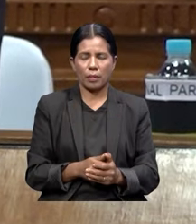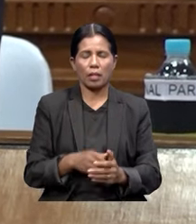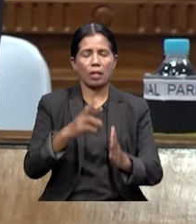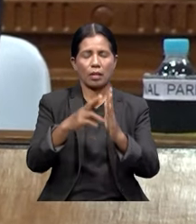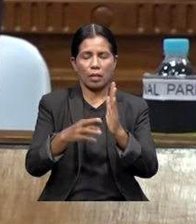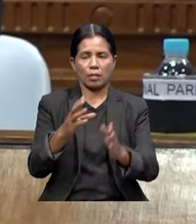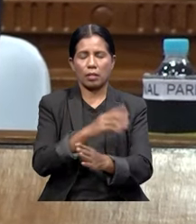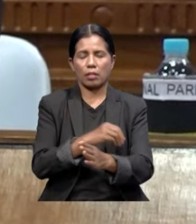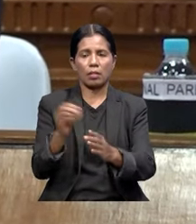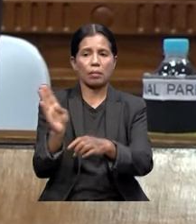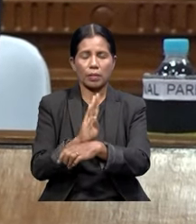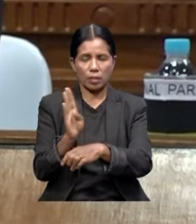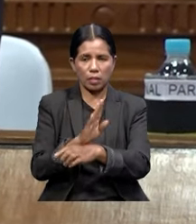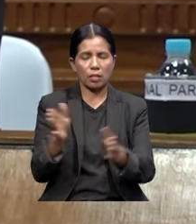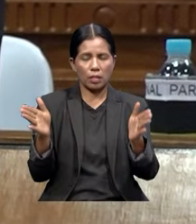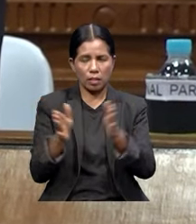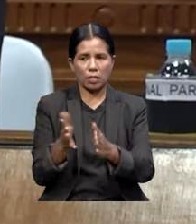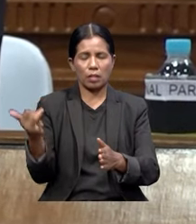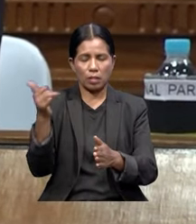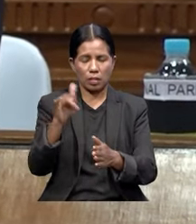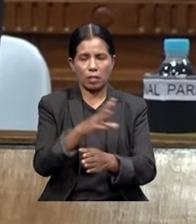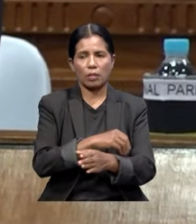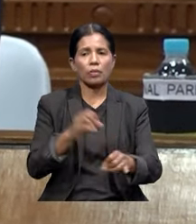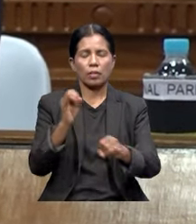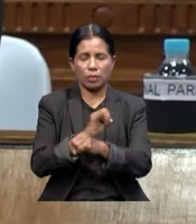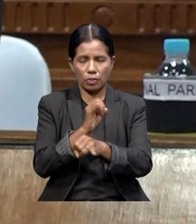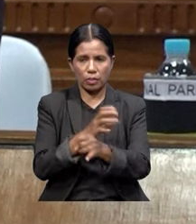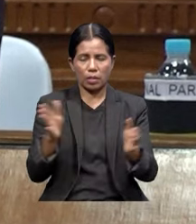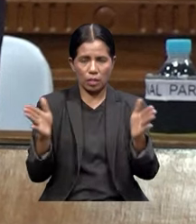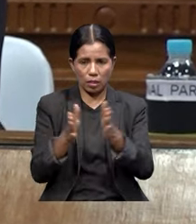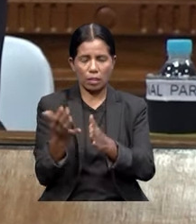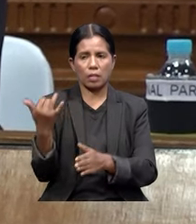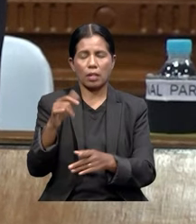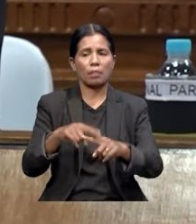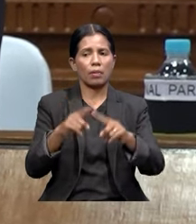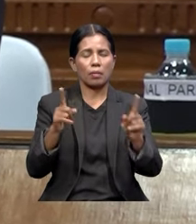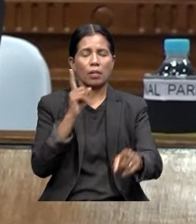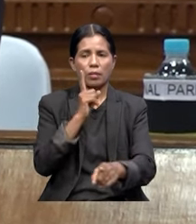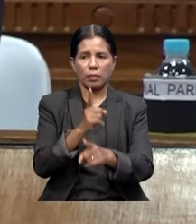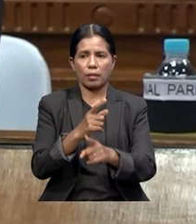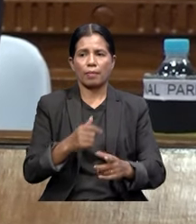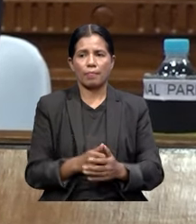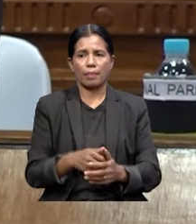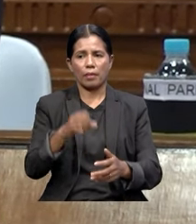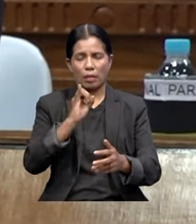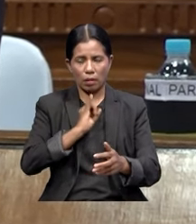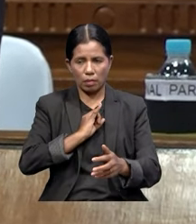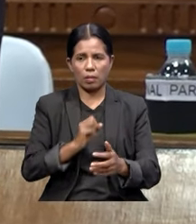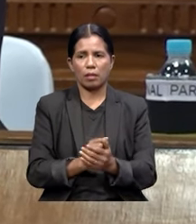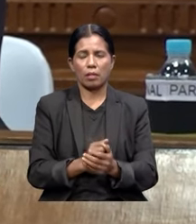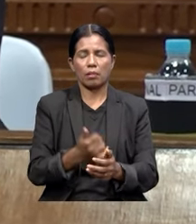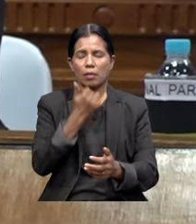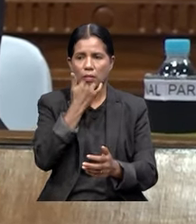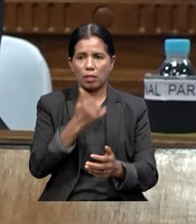pequenas, não médias indústrias, mas bem, Los Duni, ao